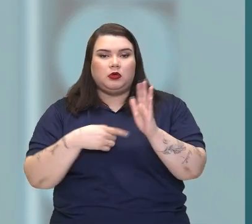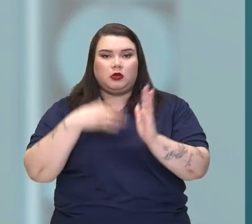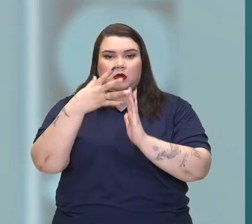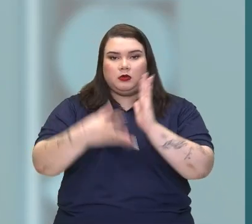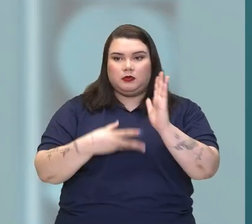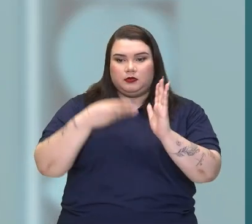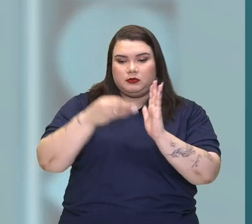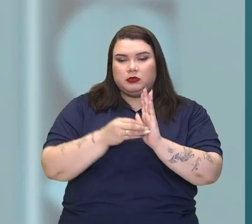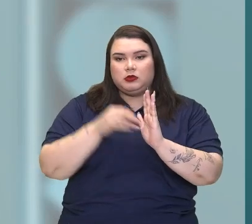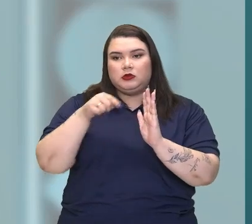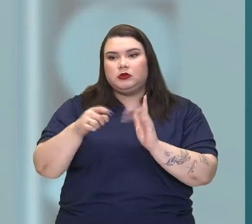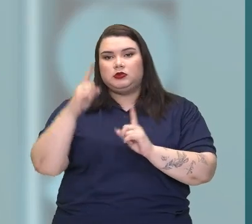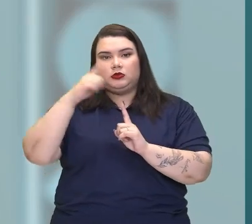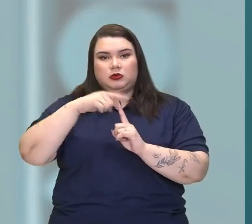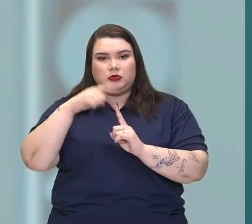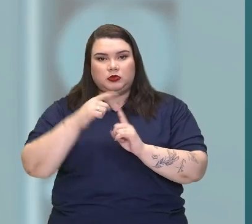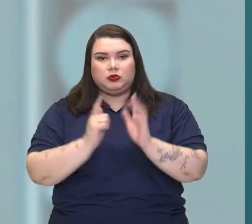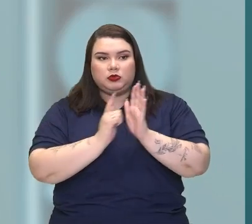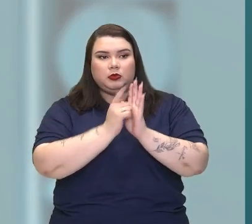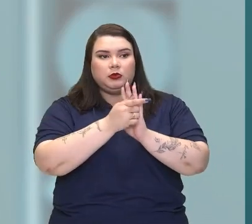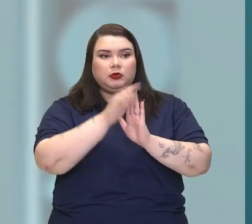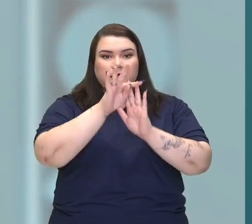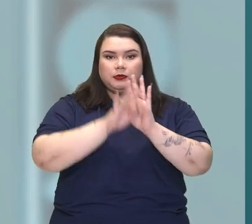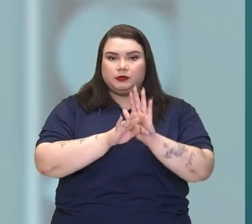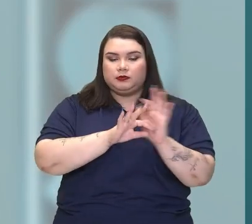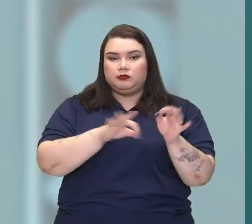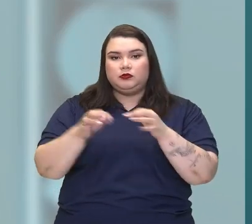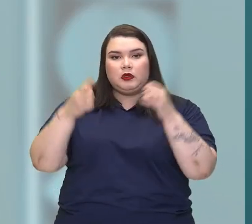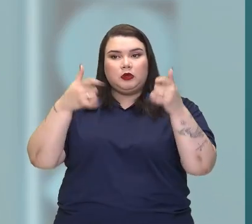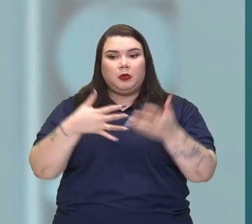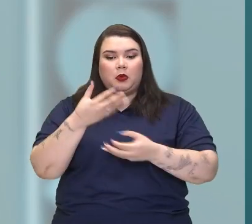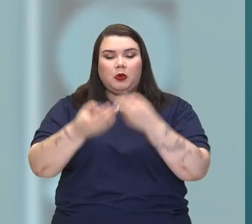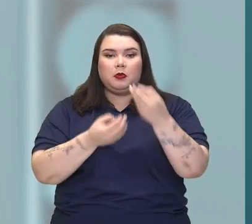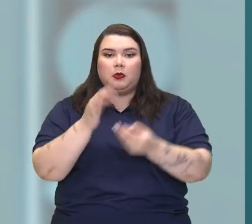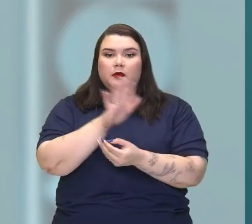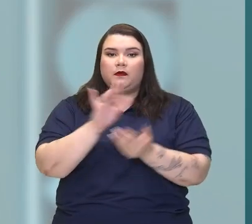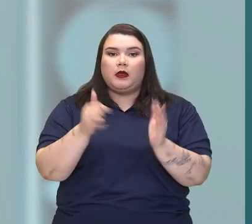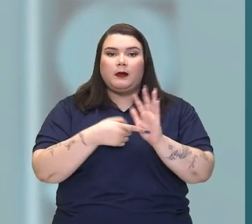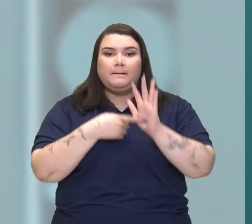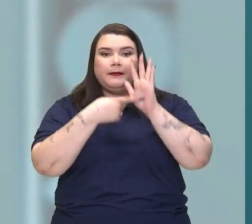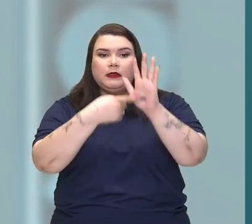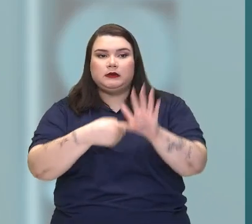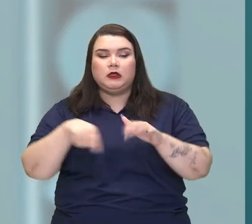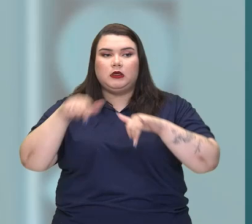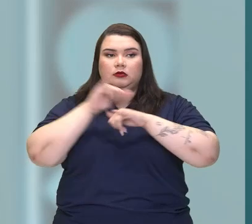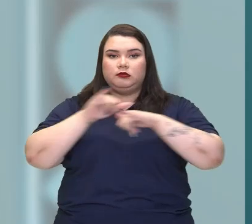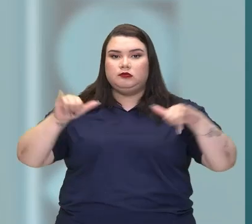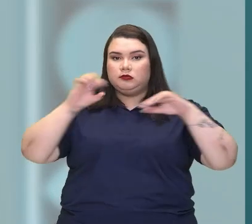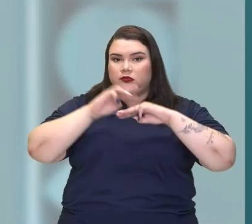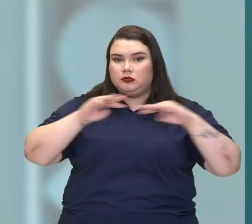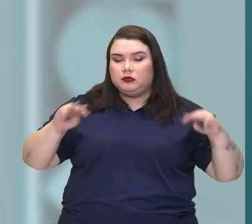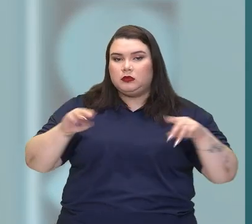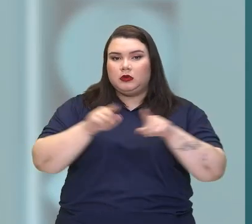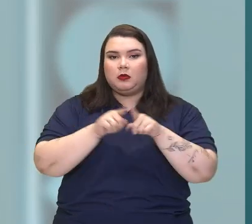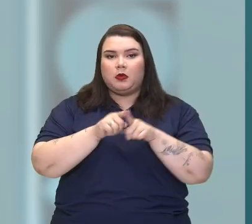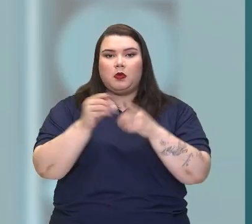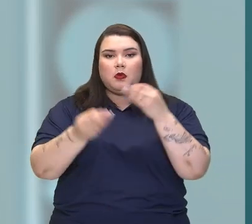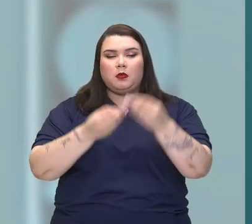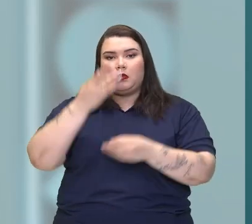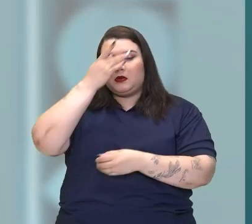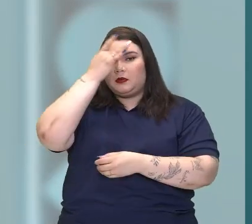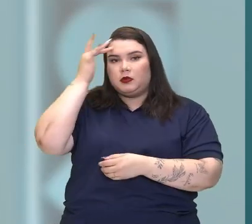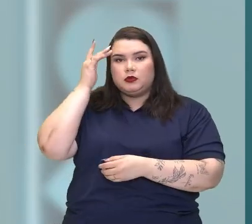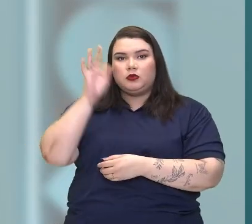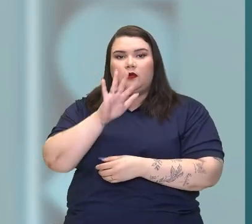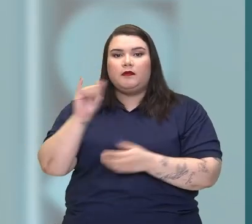Amazônia nesses gêneros textuais, falando como ela vai ser apresentada na publicidade, como ela vai ser vendida ao